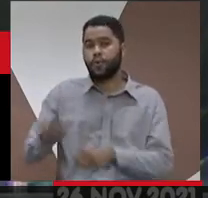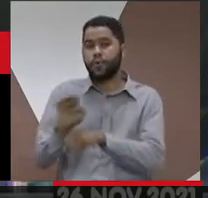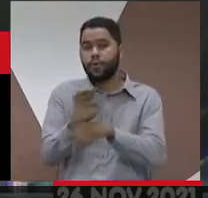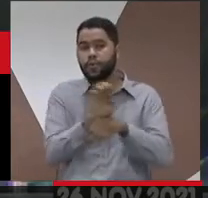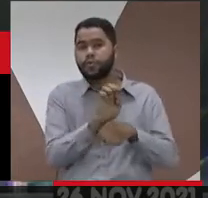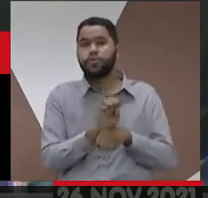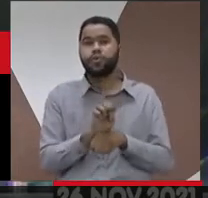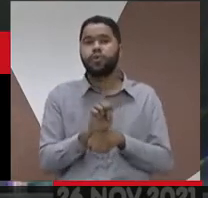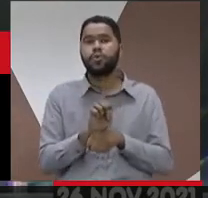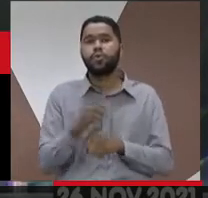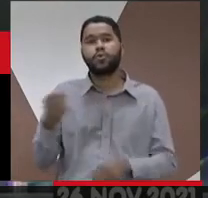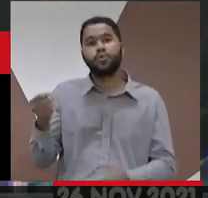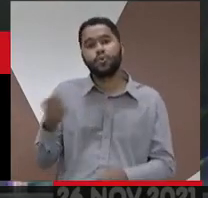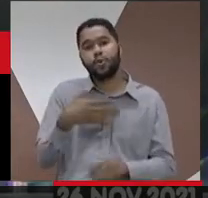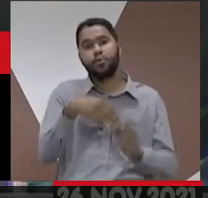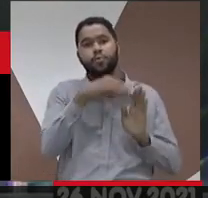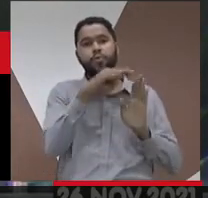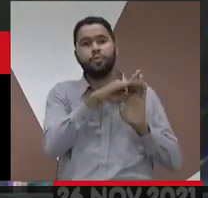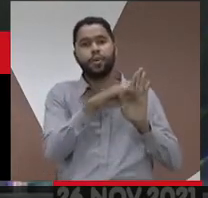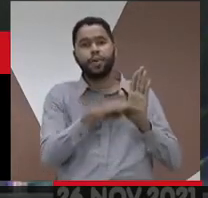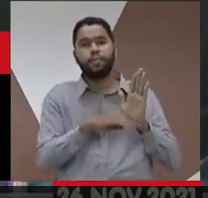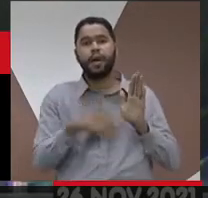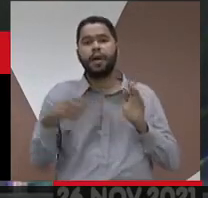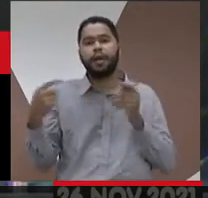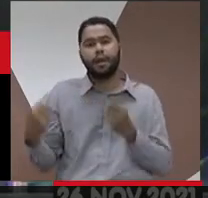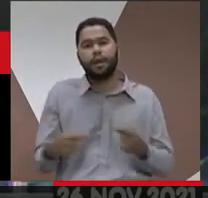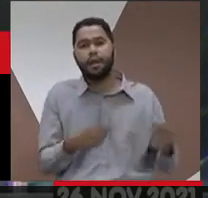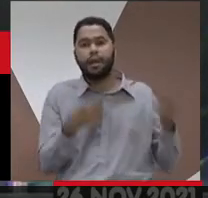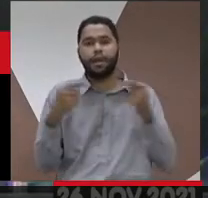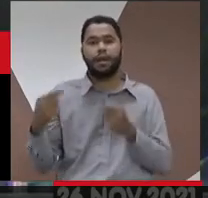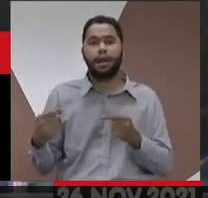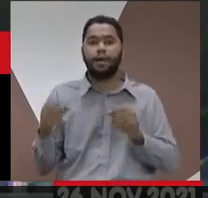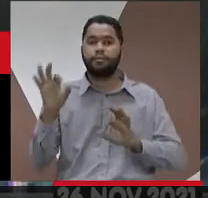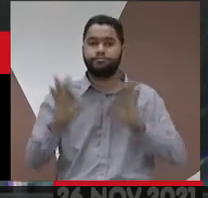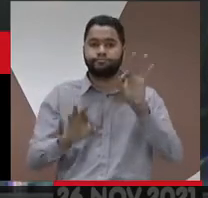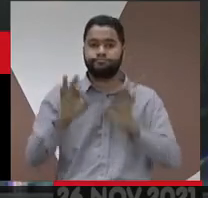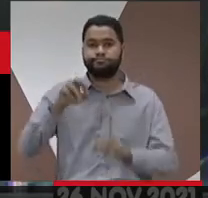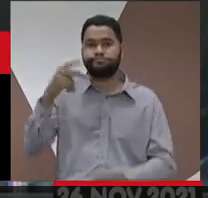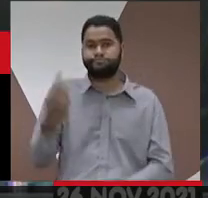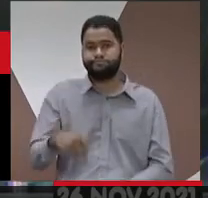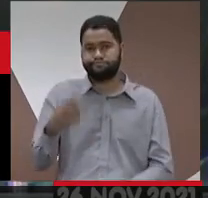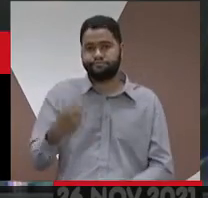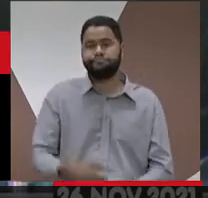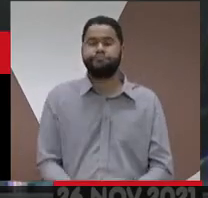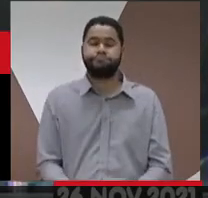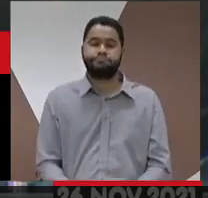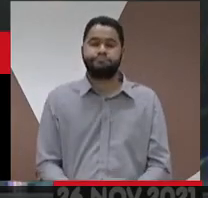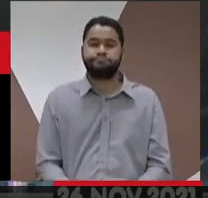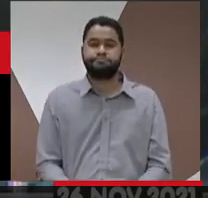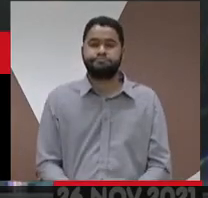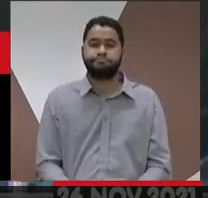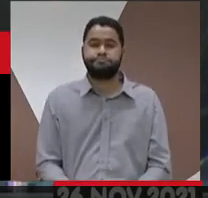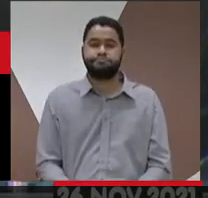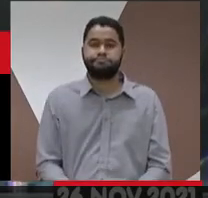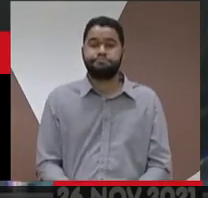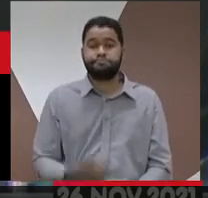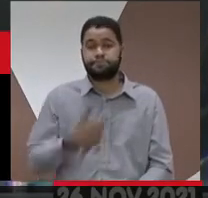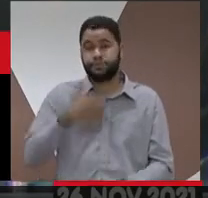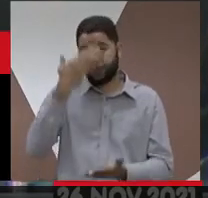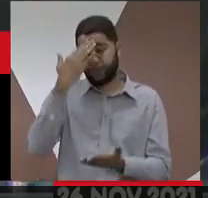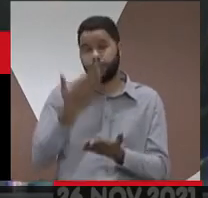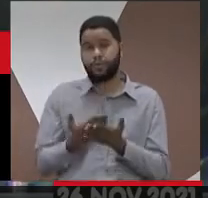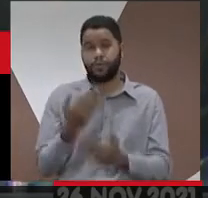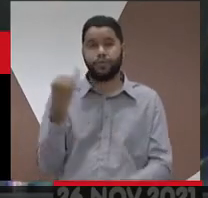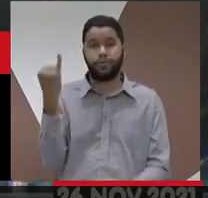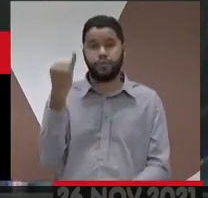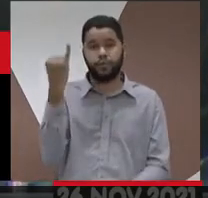faça um novo cronograma a partir dos debates que estão sendo feitos aqui, né? Eu acredito que é